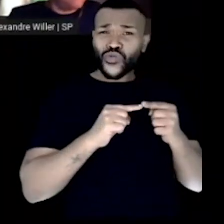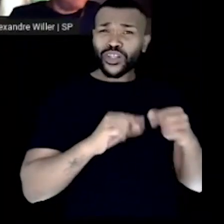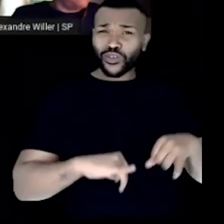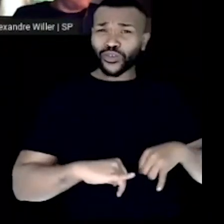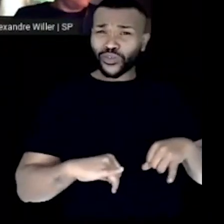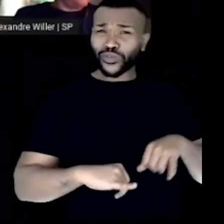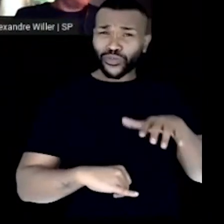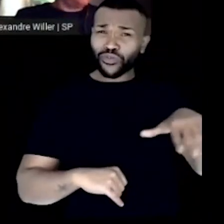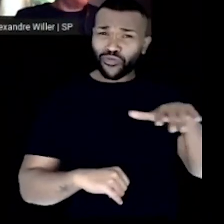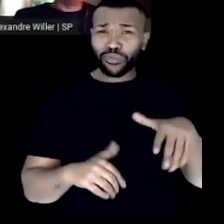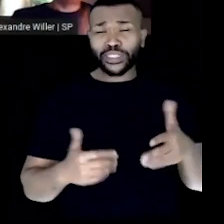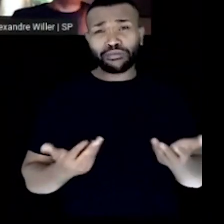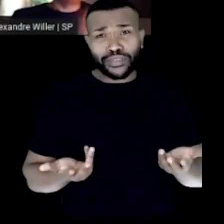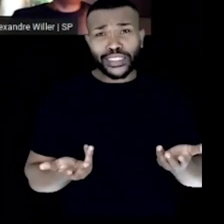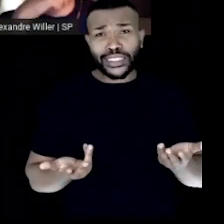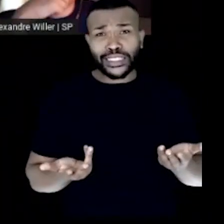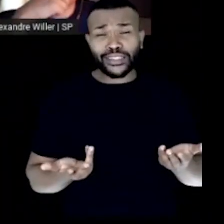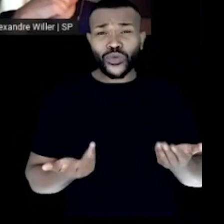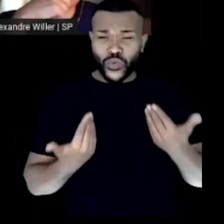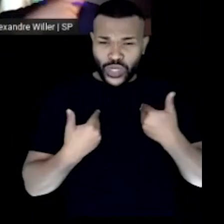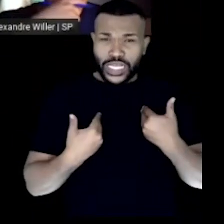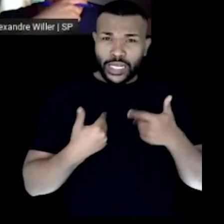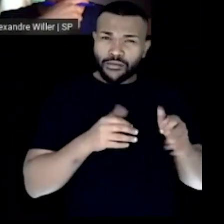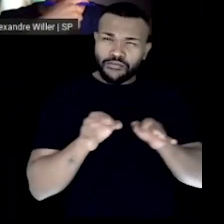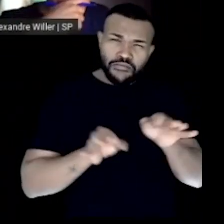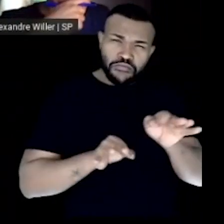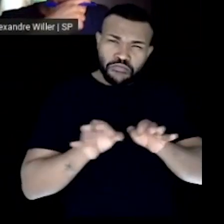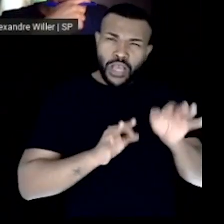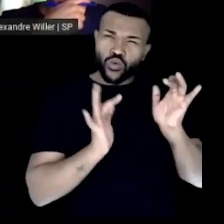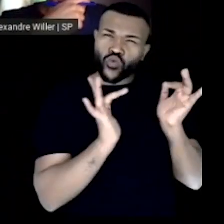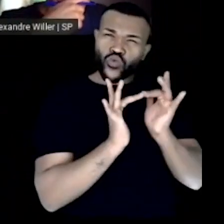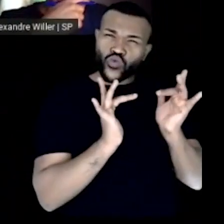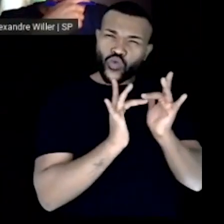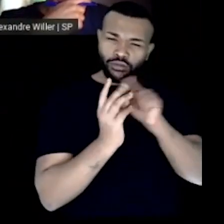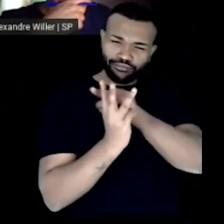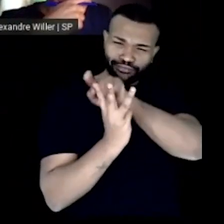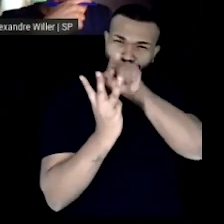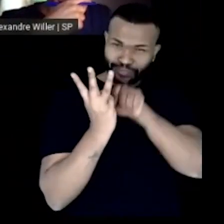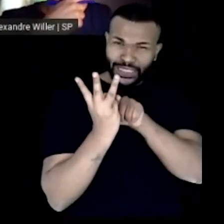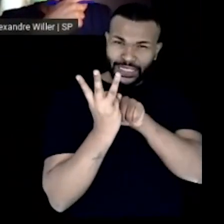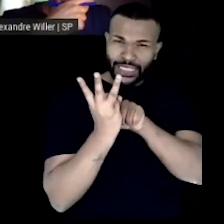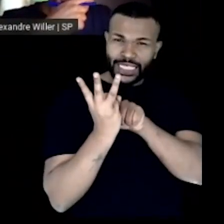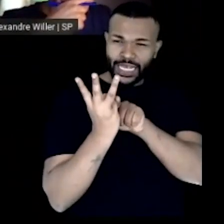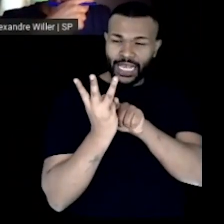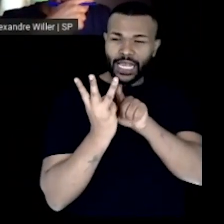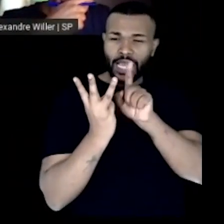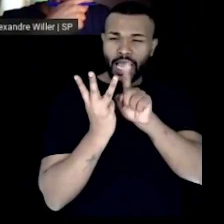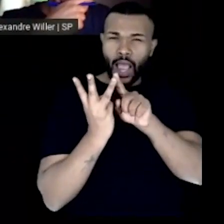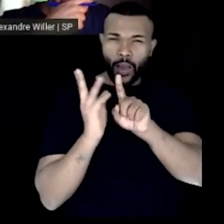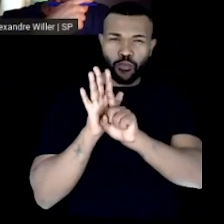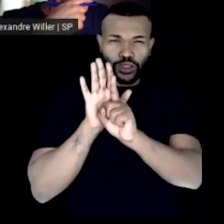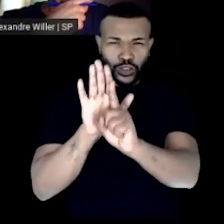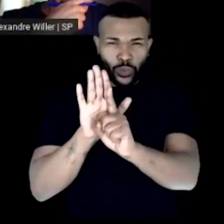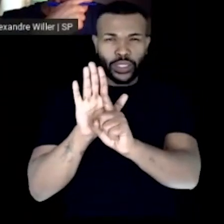ao sofrimento, né? Então, quando eu construo aquele relacionamento dos três, né, que é o